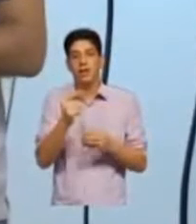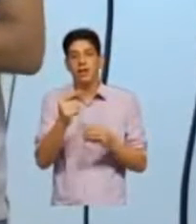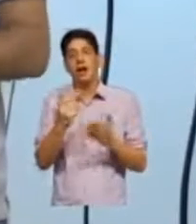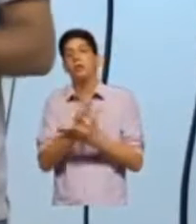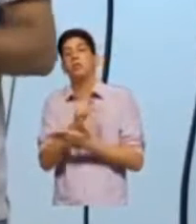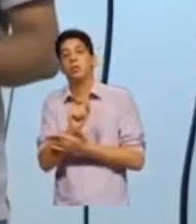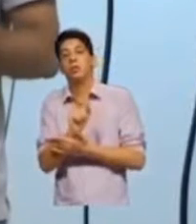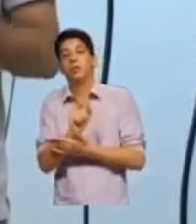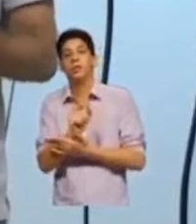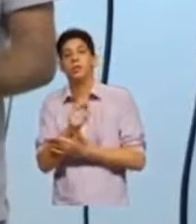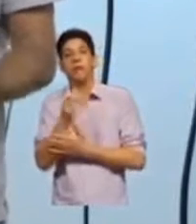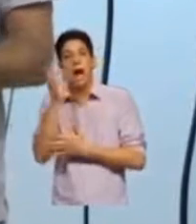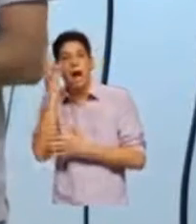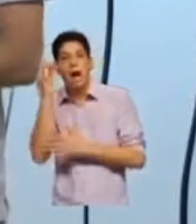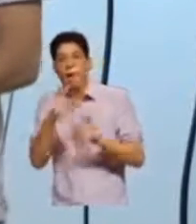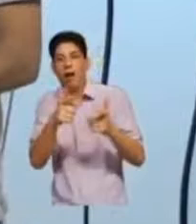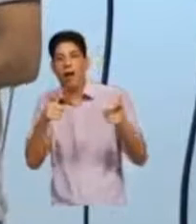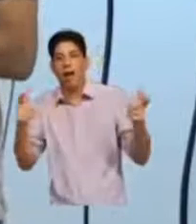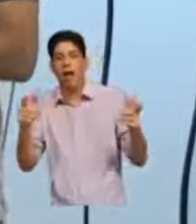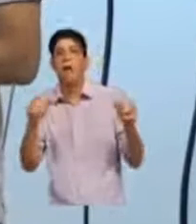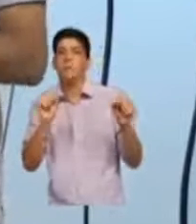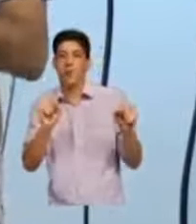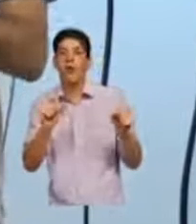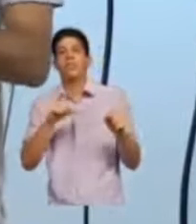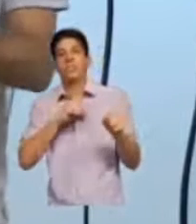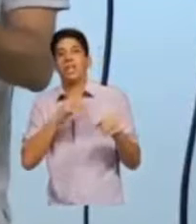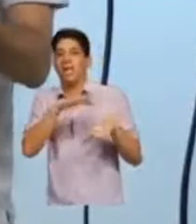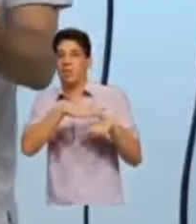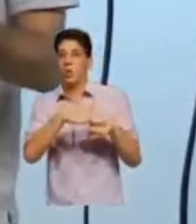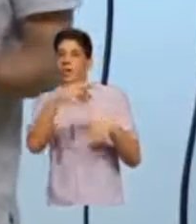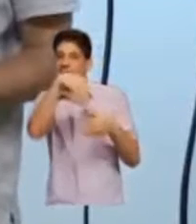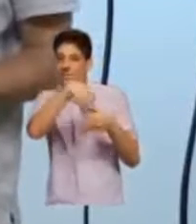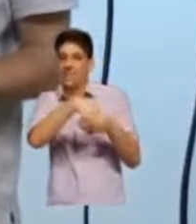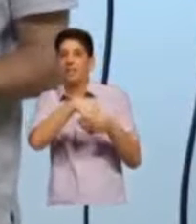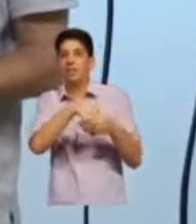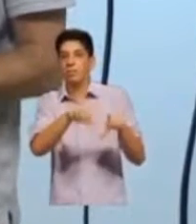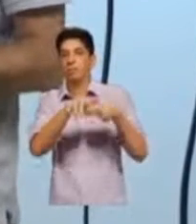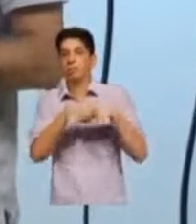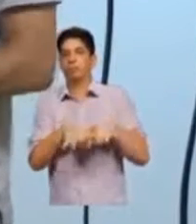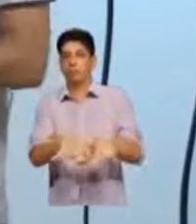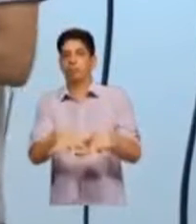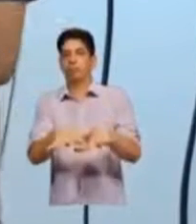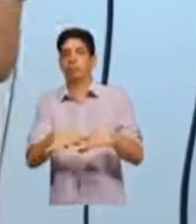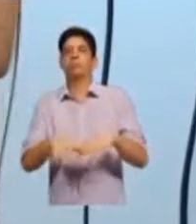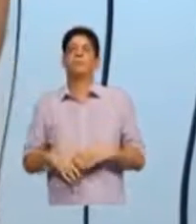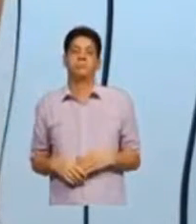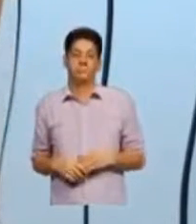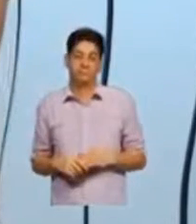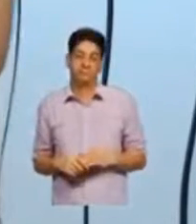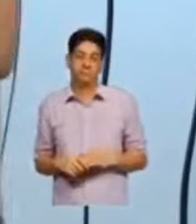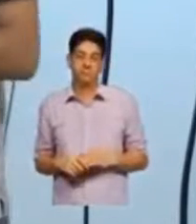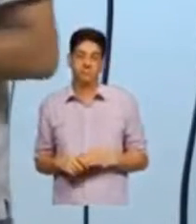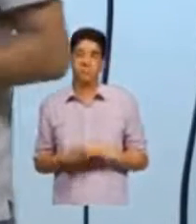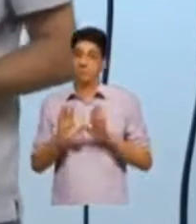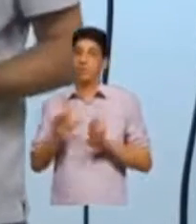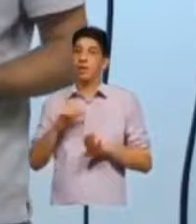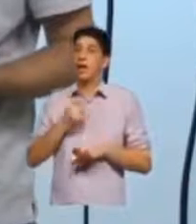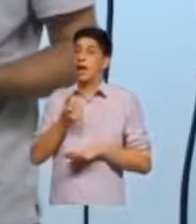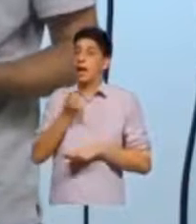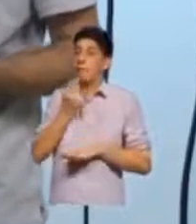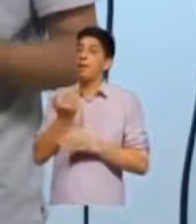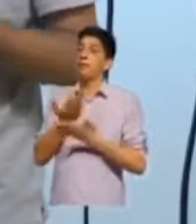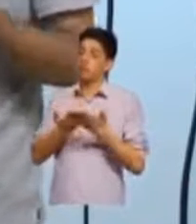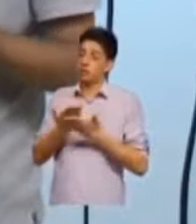ratos, e esses ratos podem conter essa pulga que poderá estar infectada. Mas tem antibiótico para